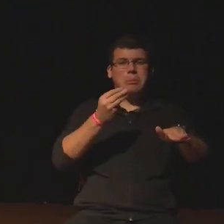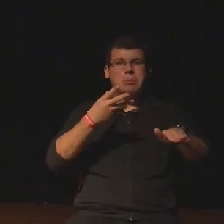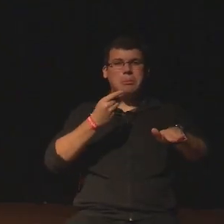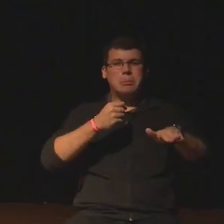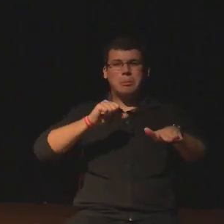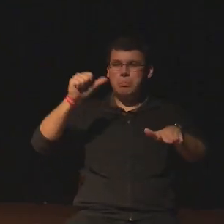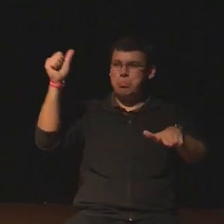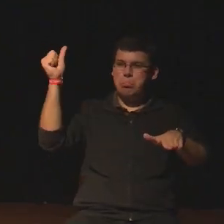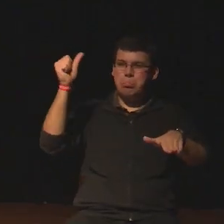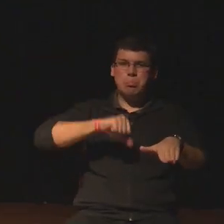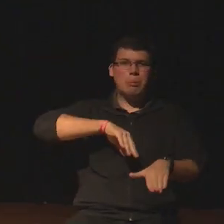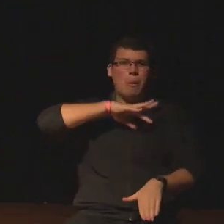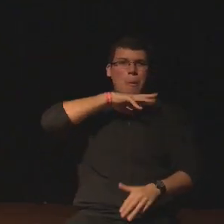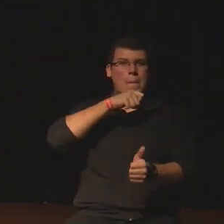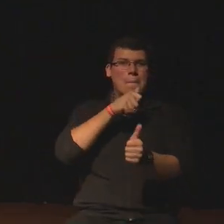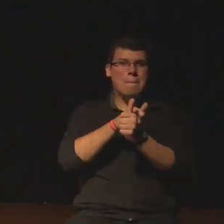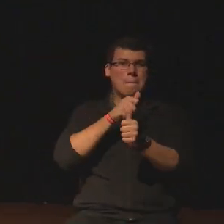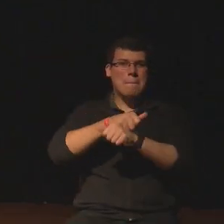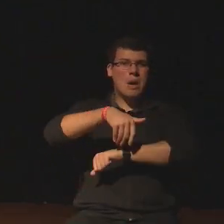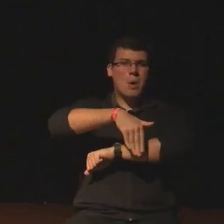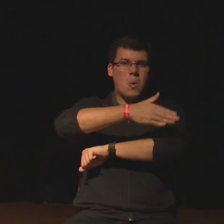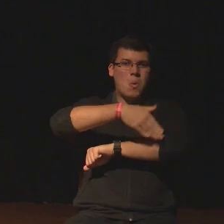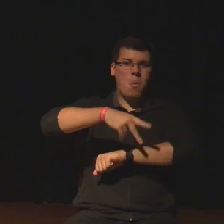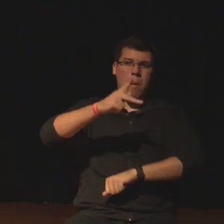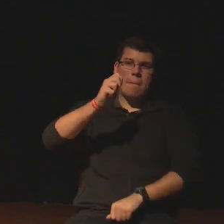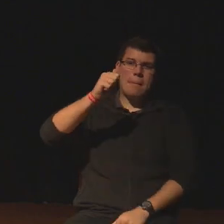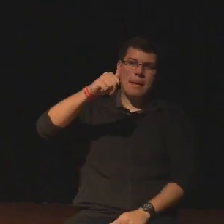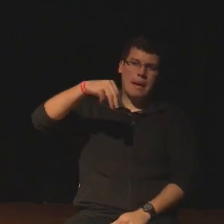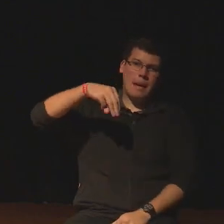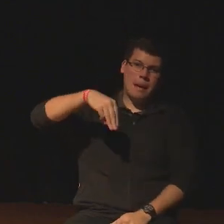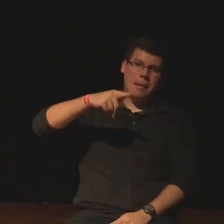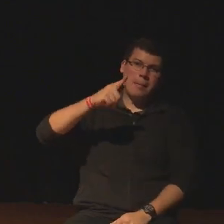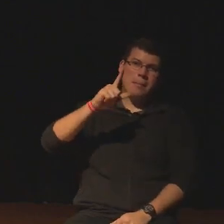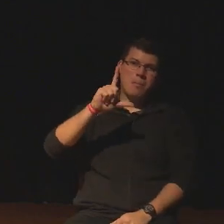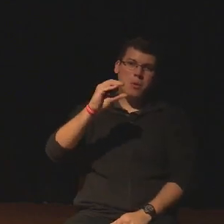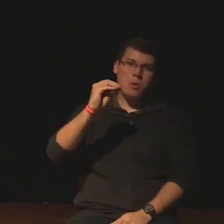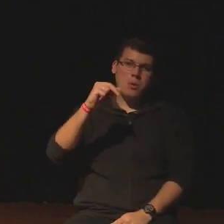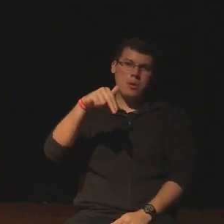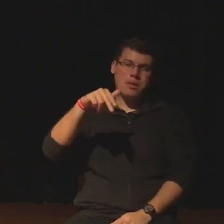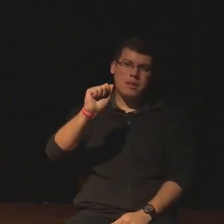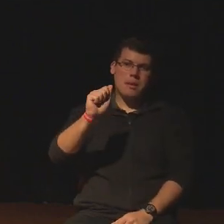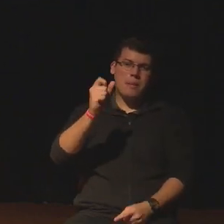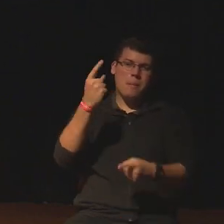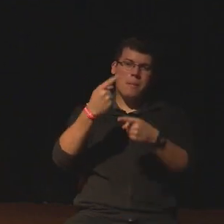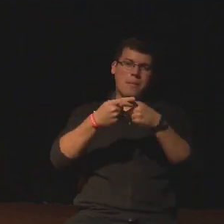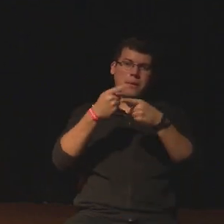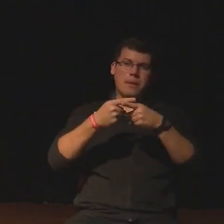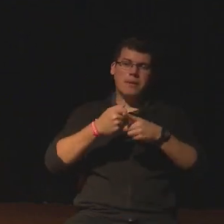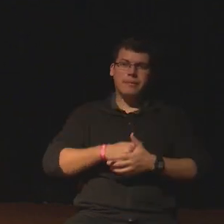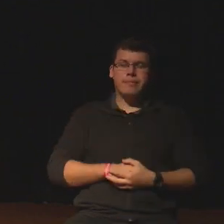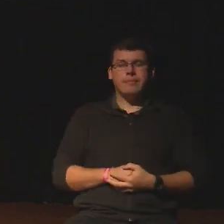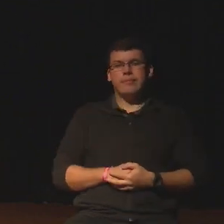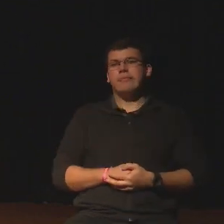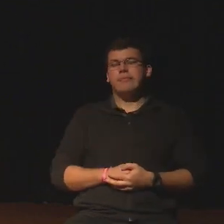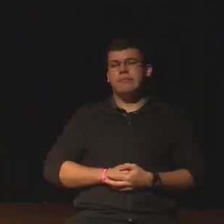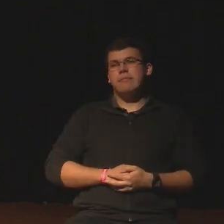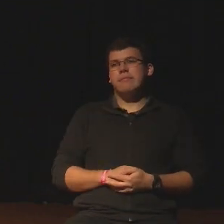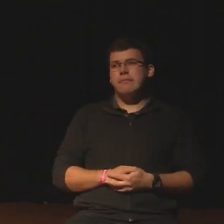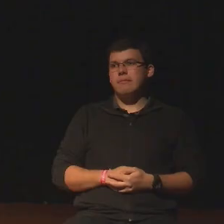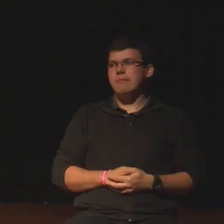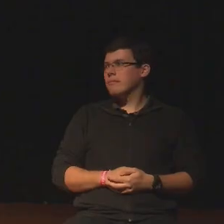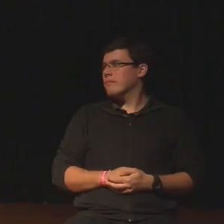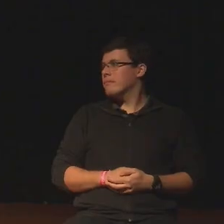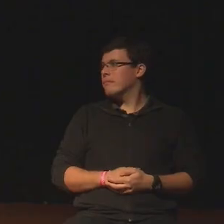Perto, né? Ali da Rua Pamplona, na Rua Pamplona. Porque teve